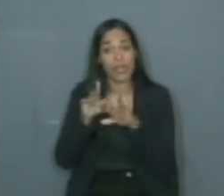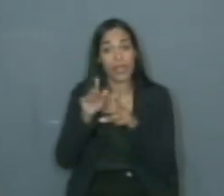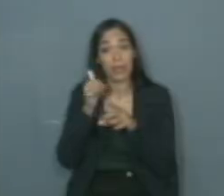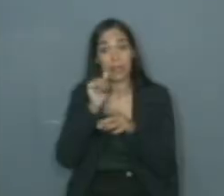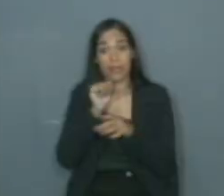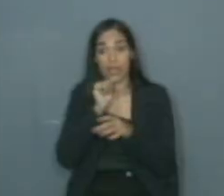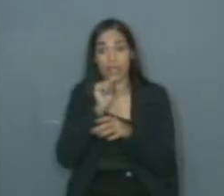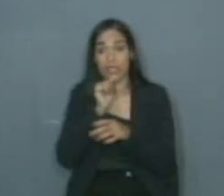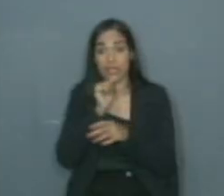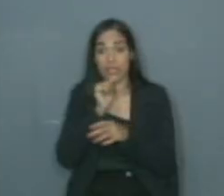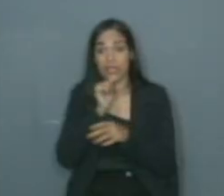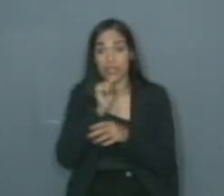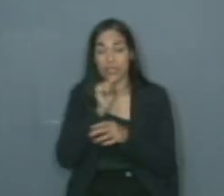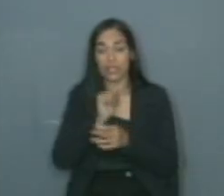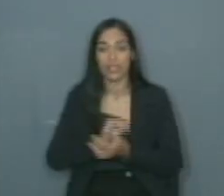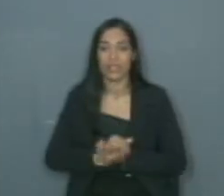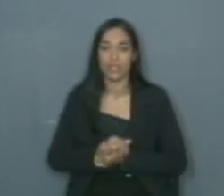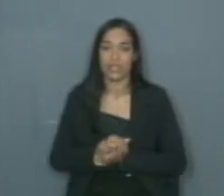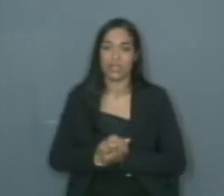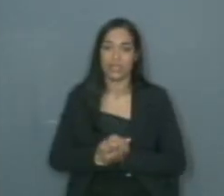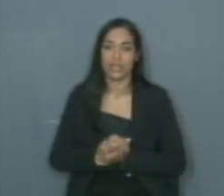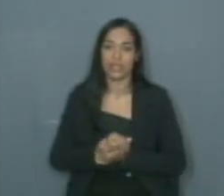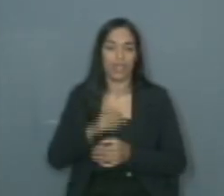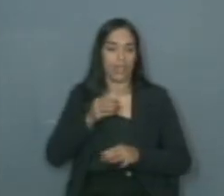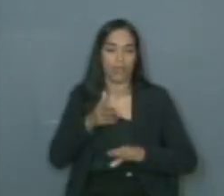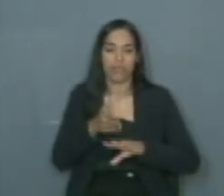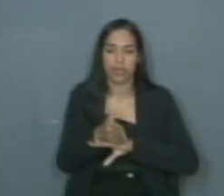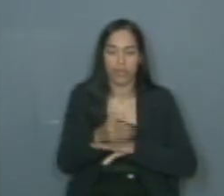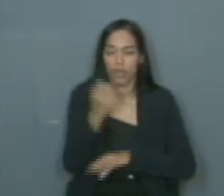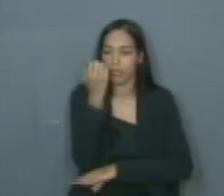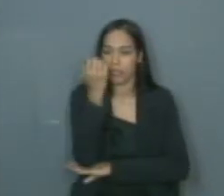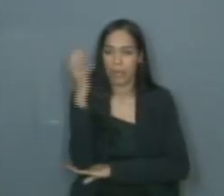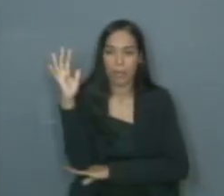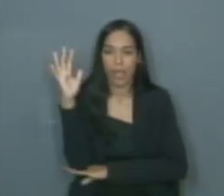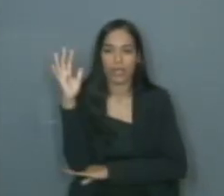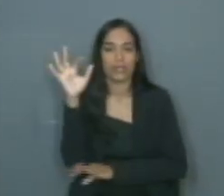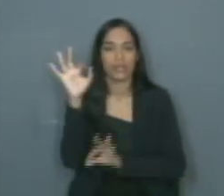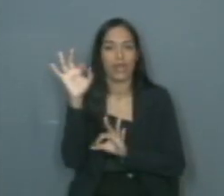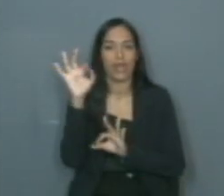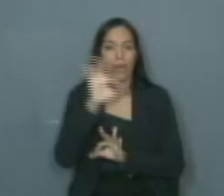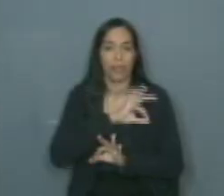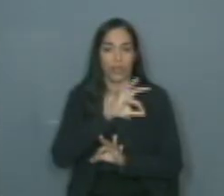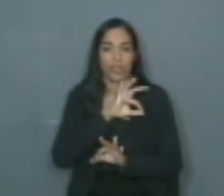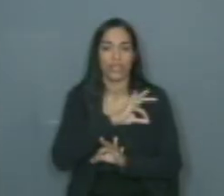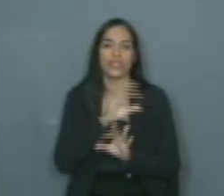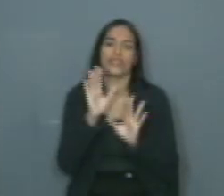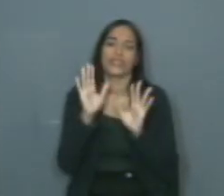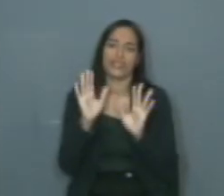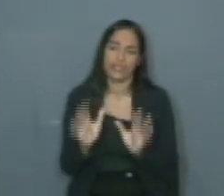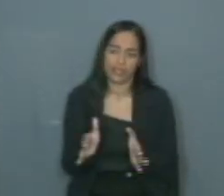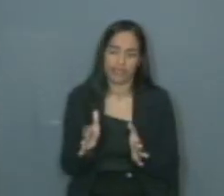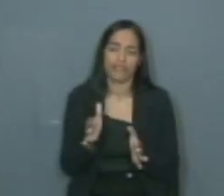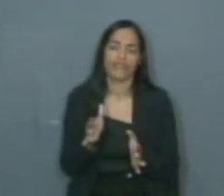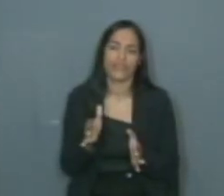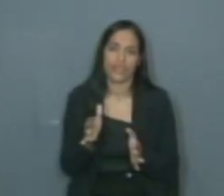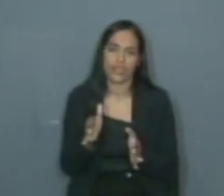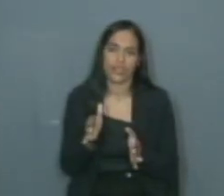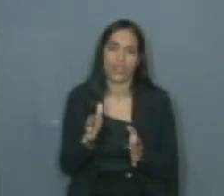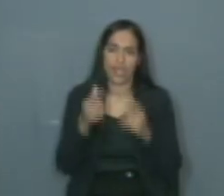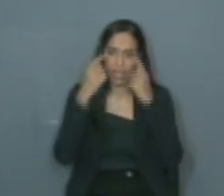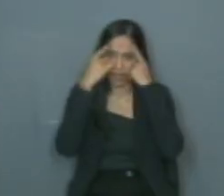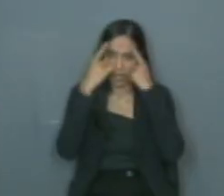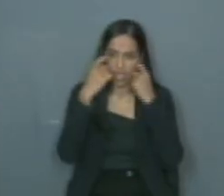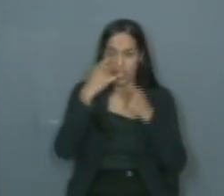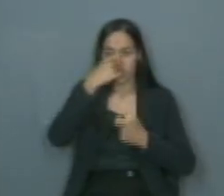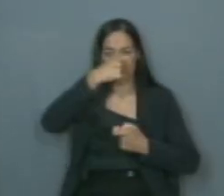outro irmão. E ele embrenhou a mata. A polícia já diz que há indícios de violência sexual e depois